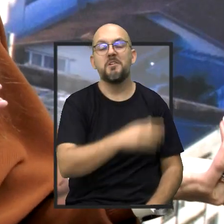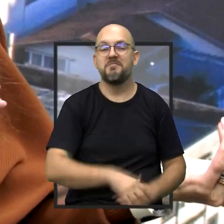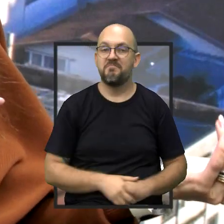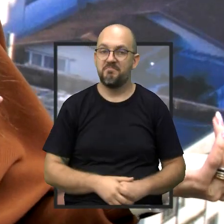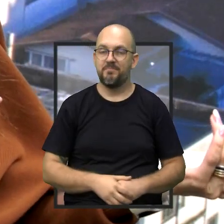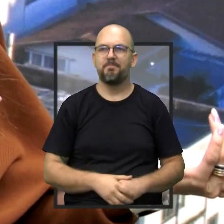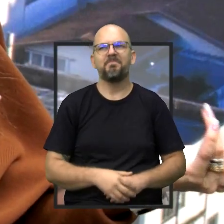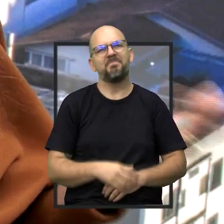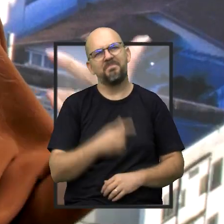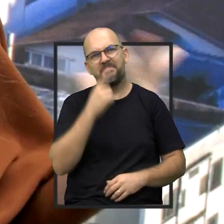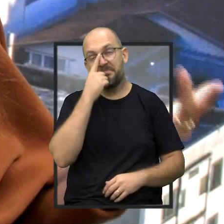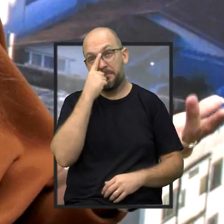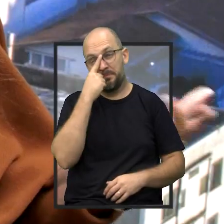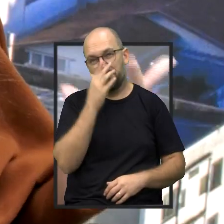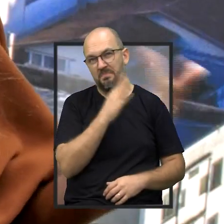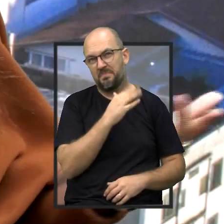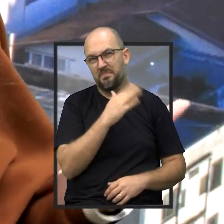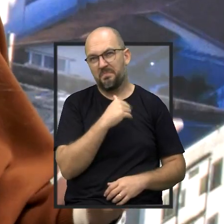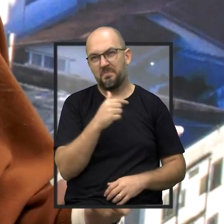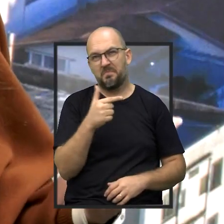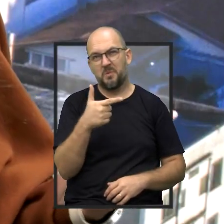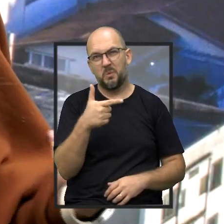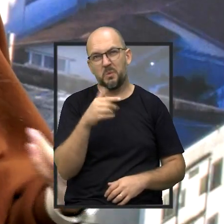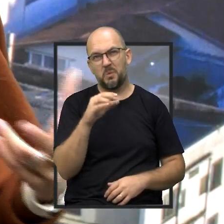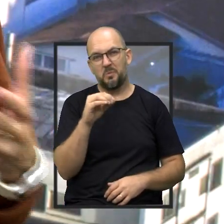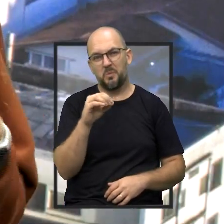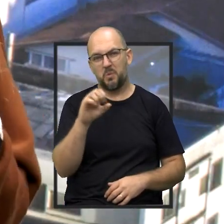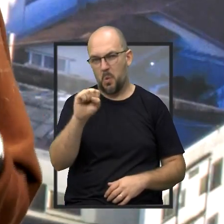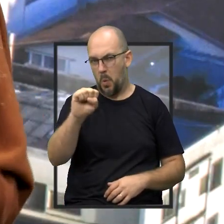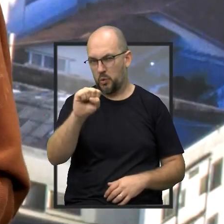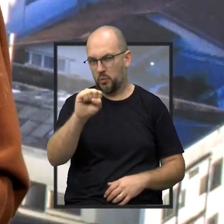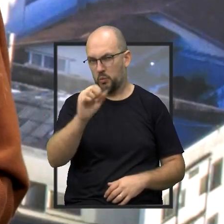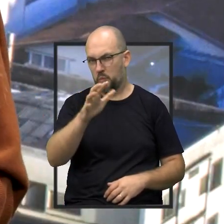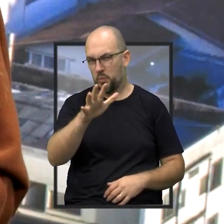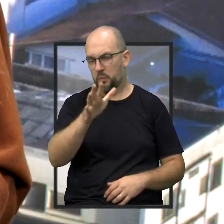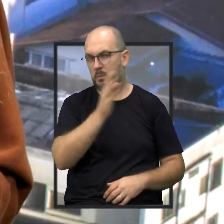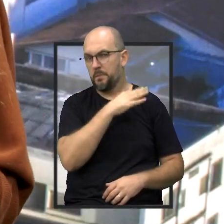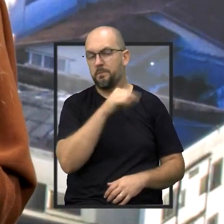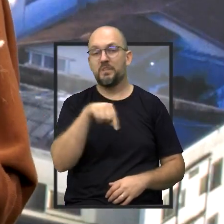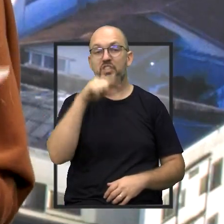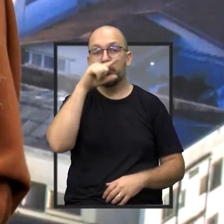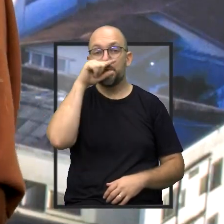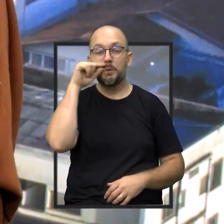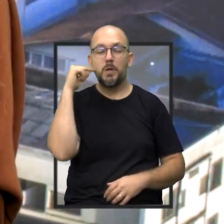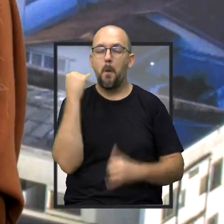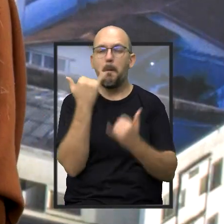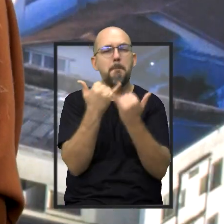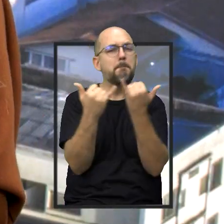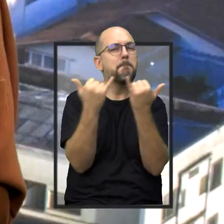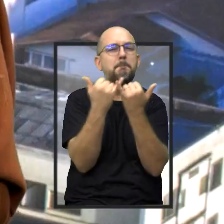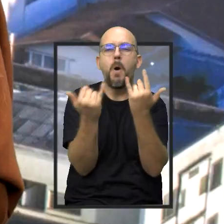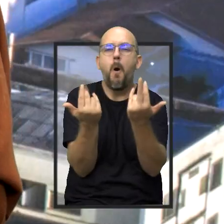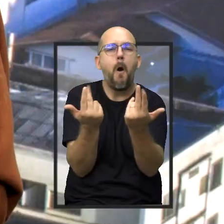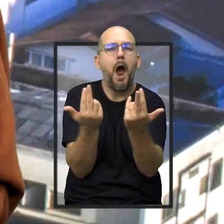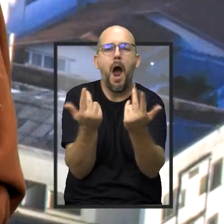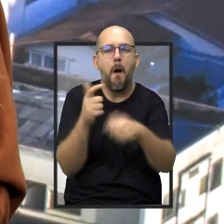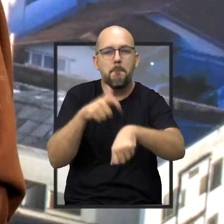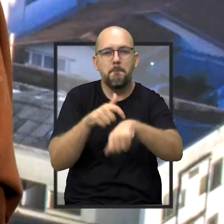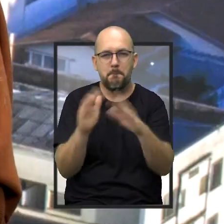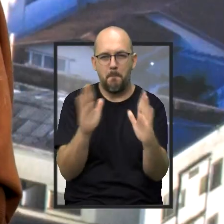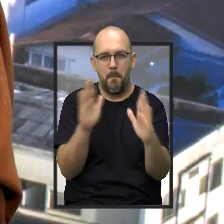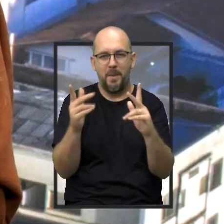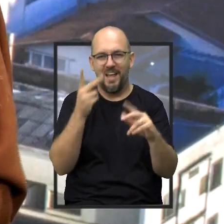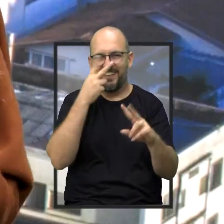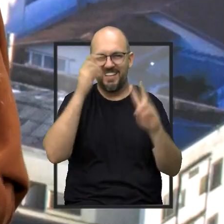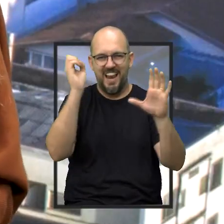No passado, 2008, Jaú viveu um momento muito parecido com essa